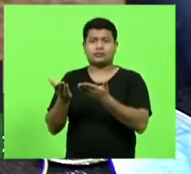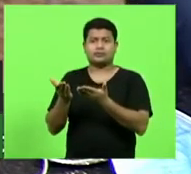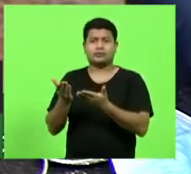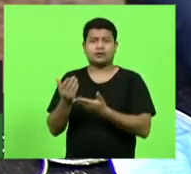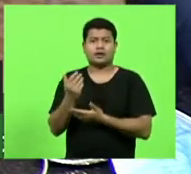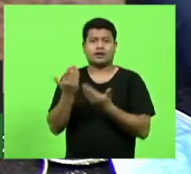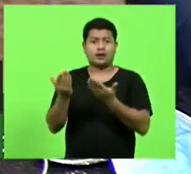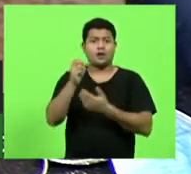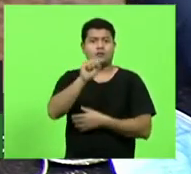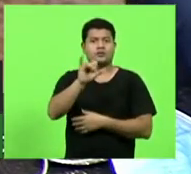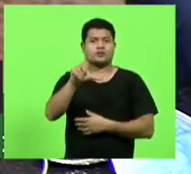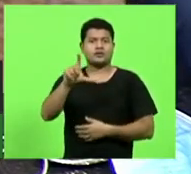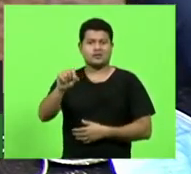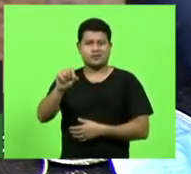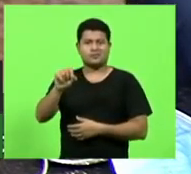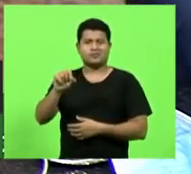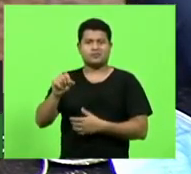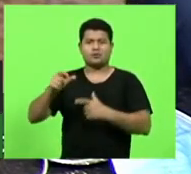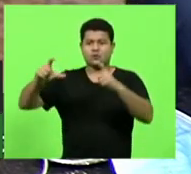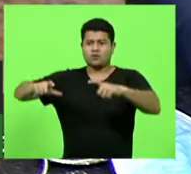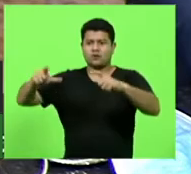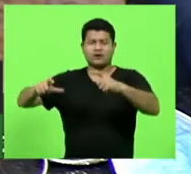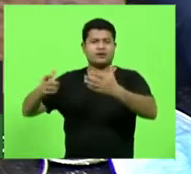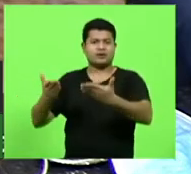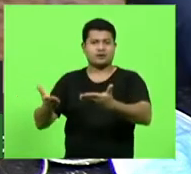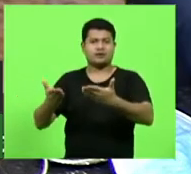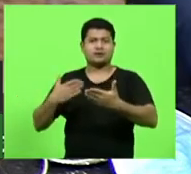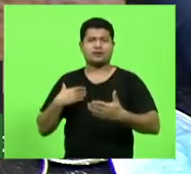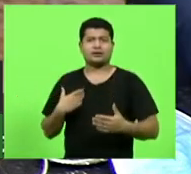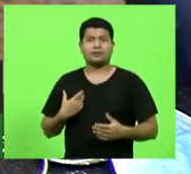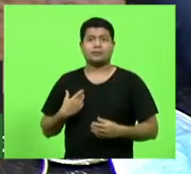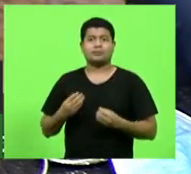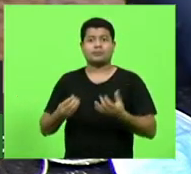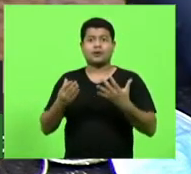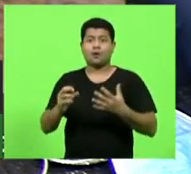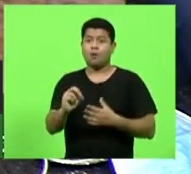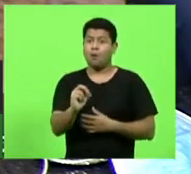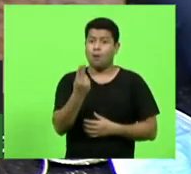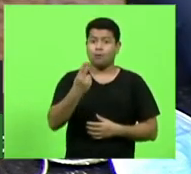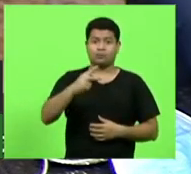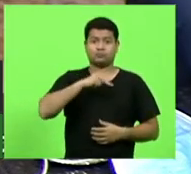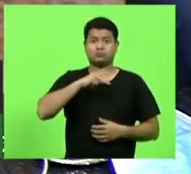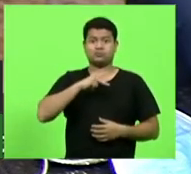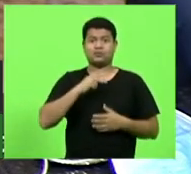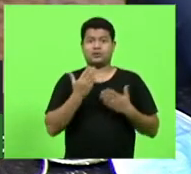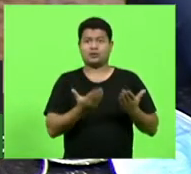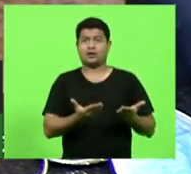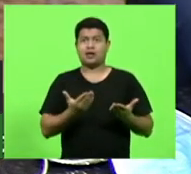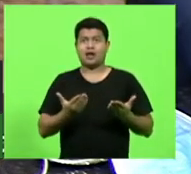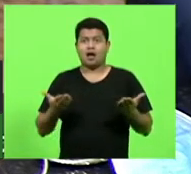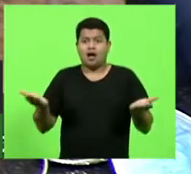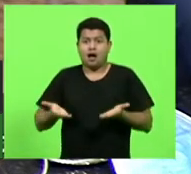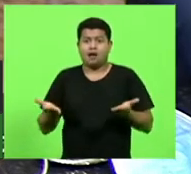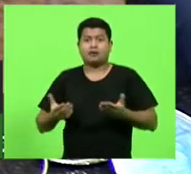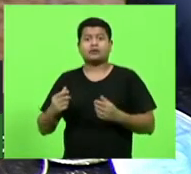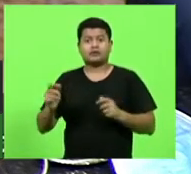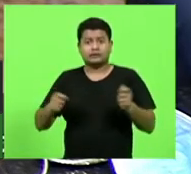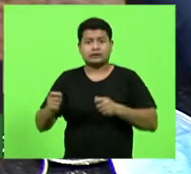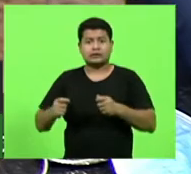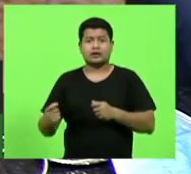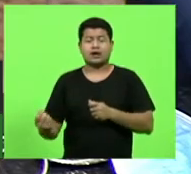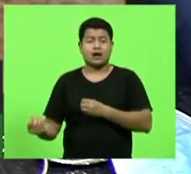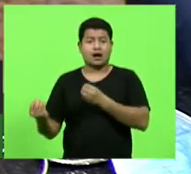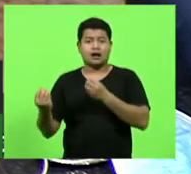não gerar concorrência a eles. Ou privatiza de uma vez, mas dessa forma não dá, porque há favorecimentos para a